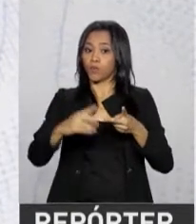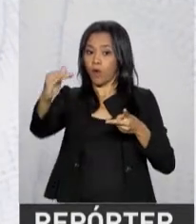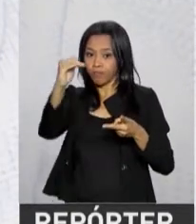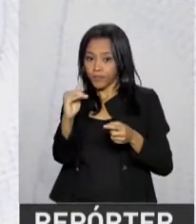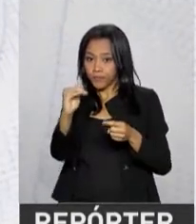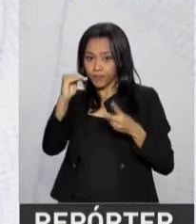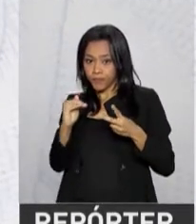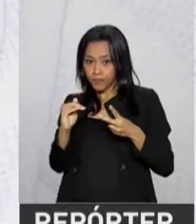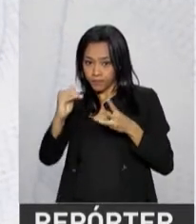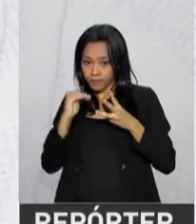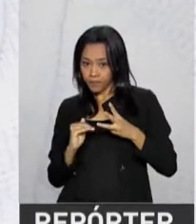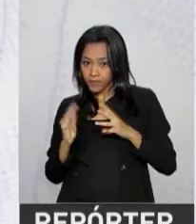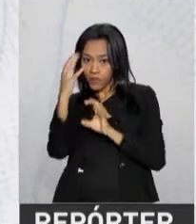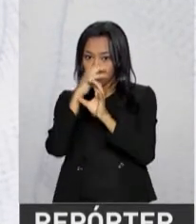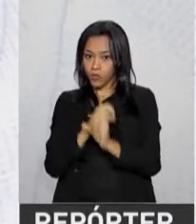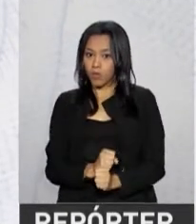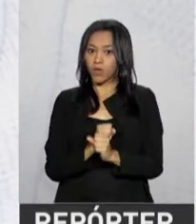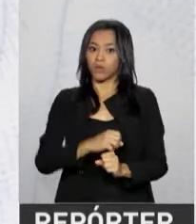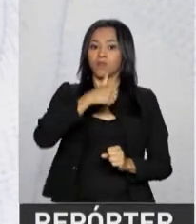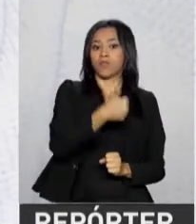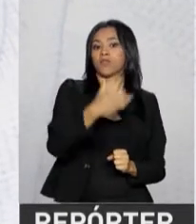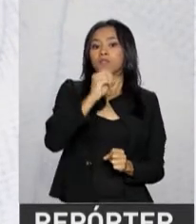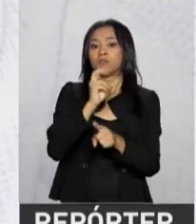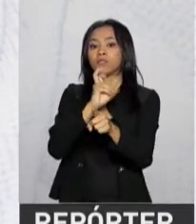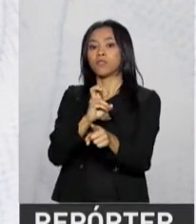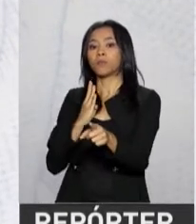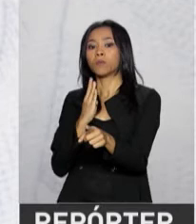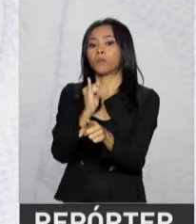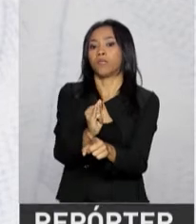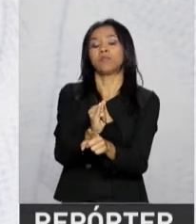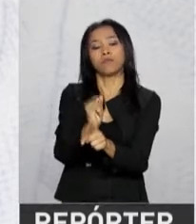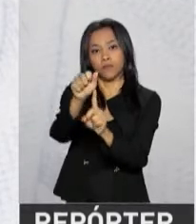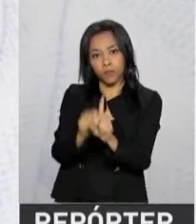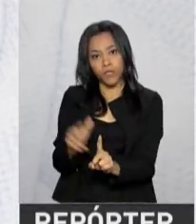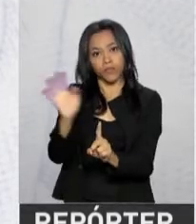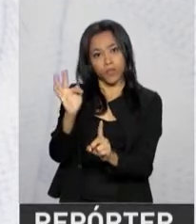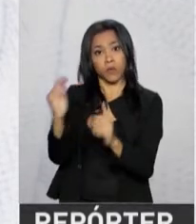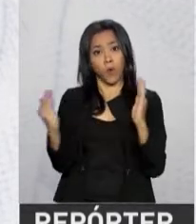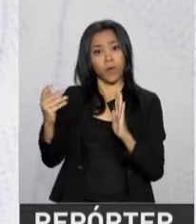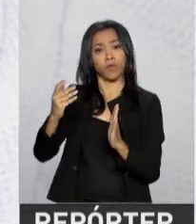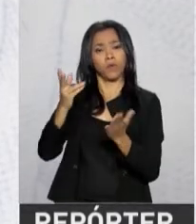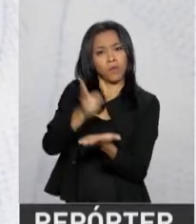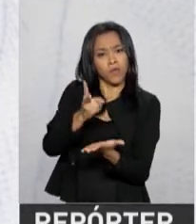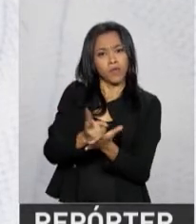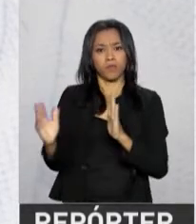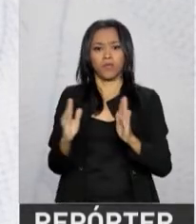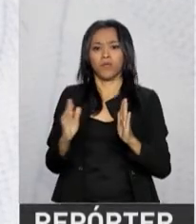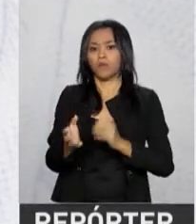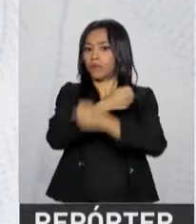federais somaram mais de 105 bilhões de reais em fevereiro na comparação com o mesmo mês de 2007